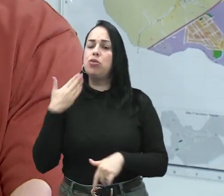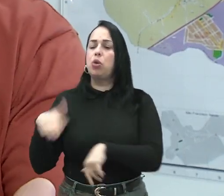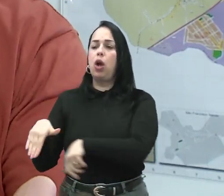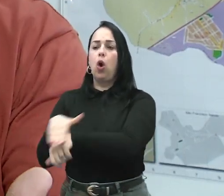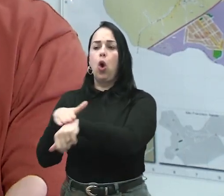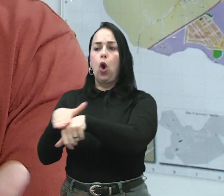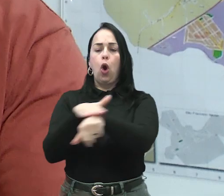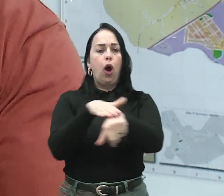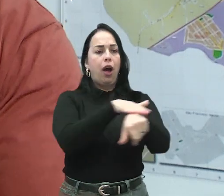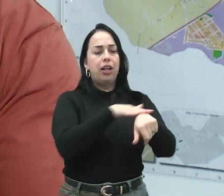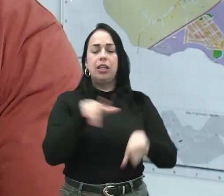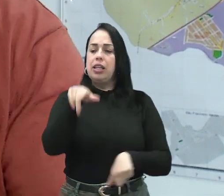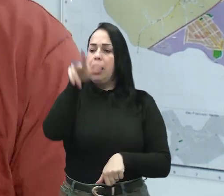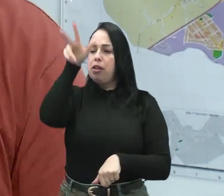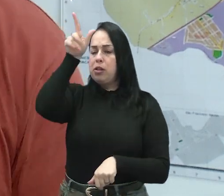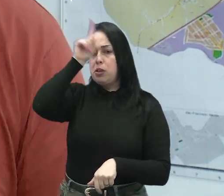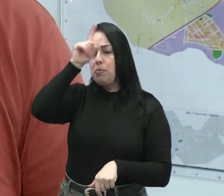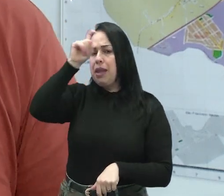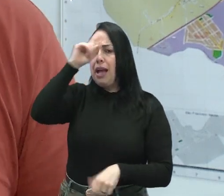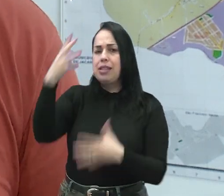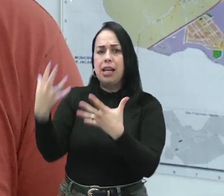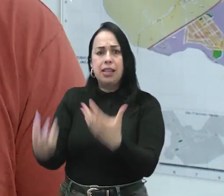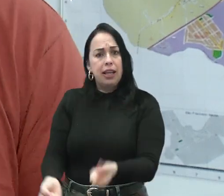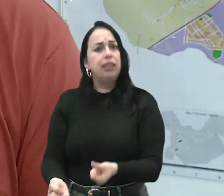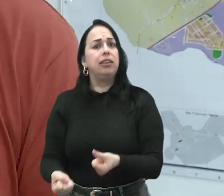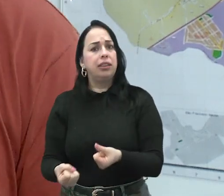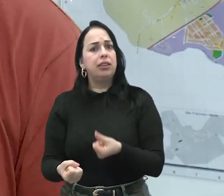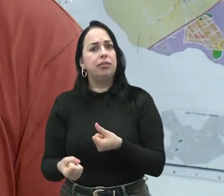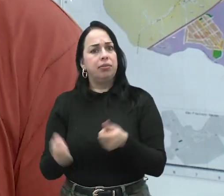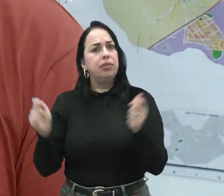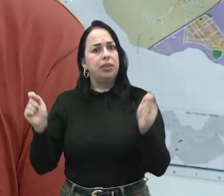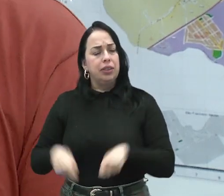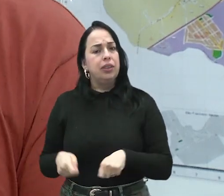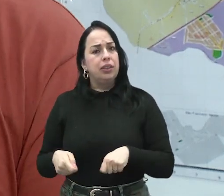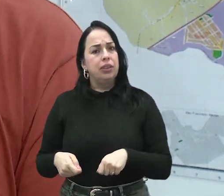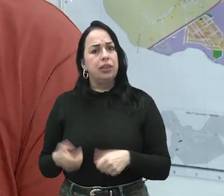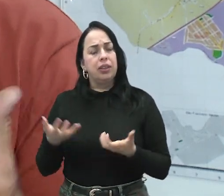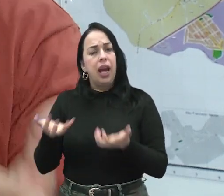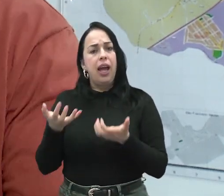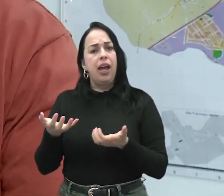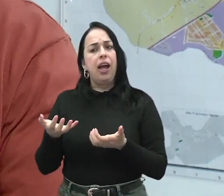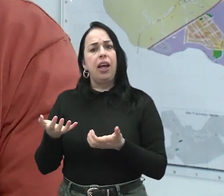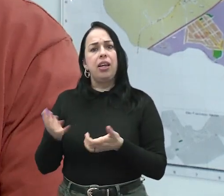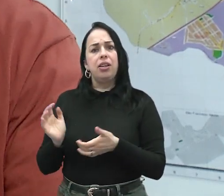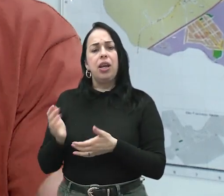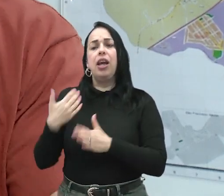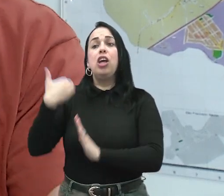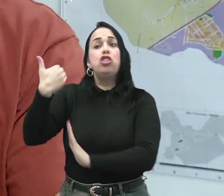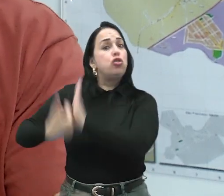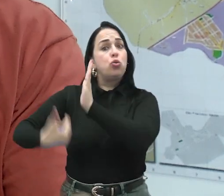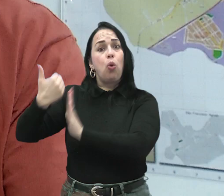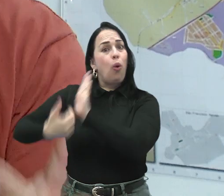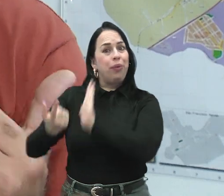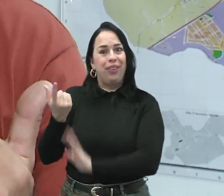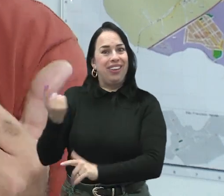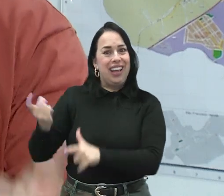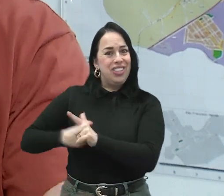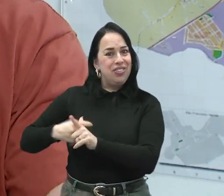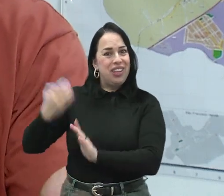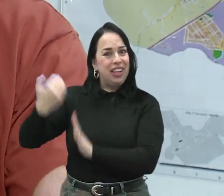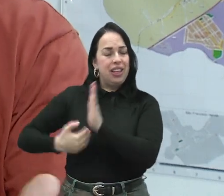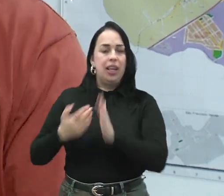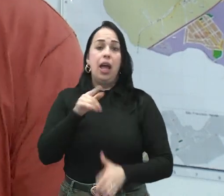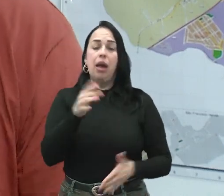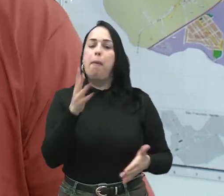próprias os setores privados, né, os hospitais, as clínicas, eles vão querer se beneficiar disso também. É importante entender, é uma